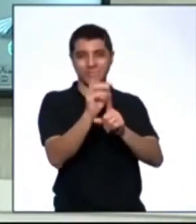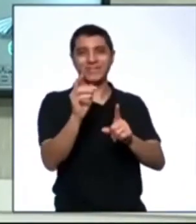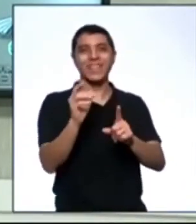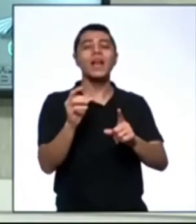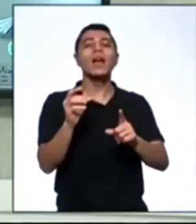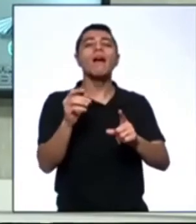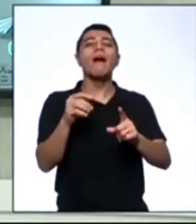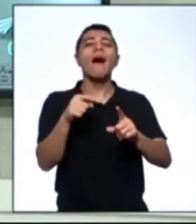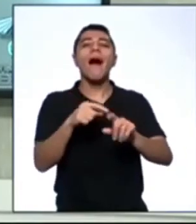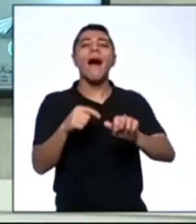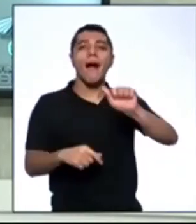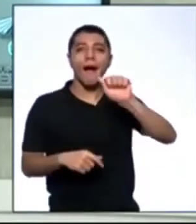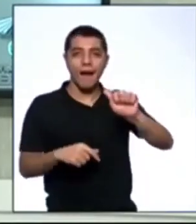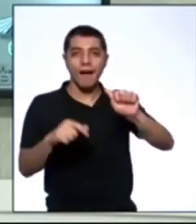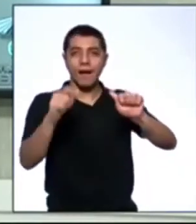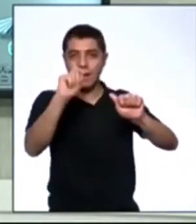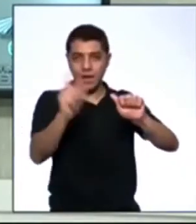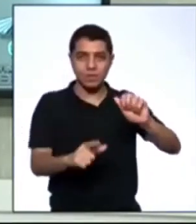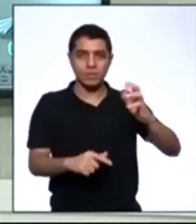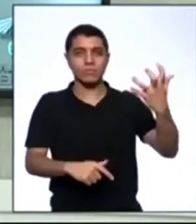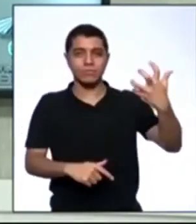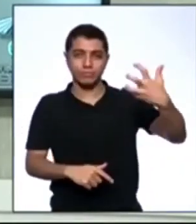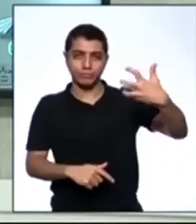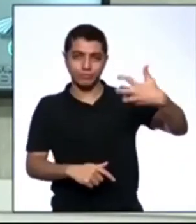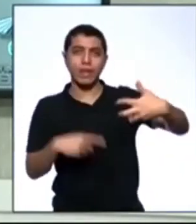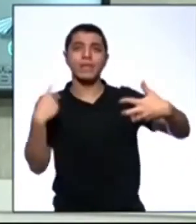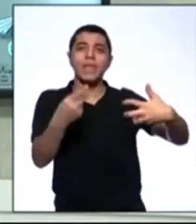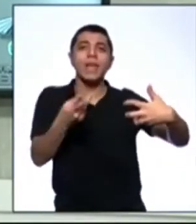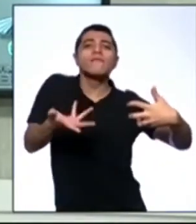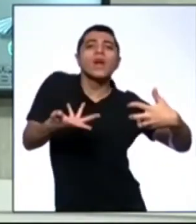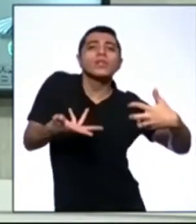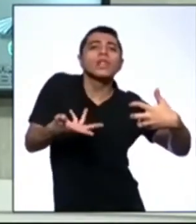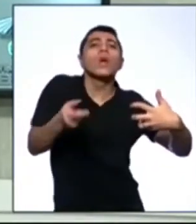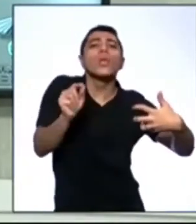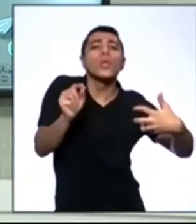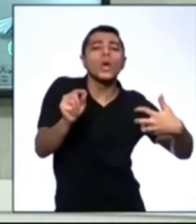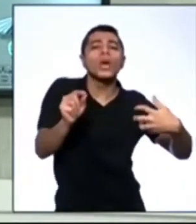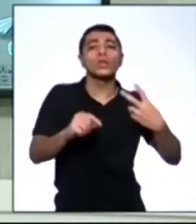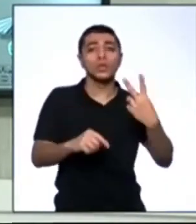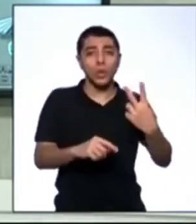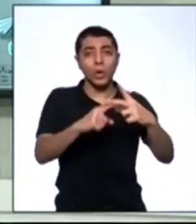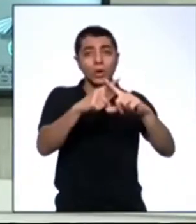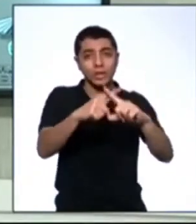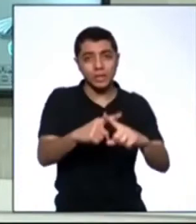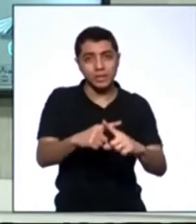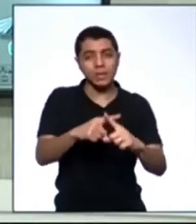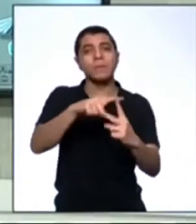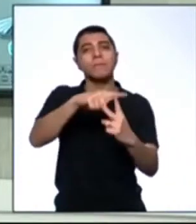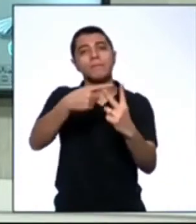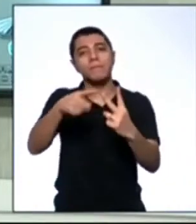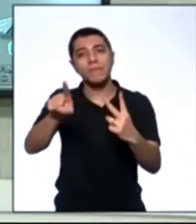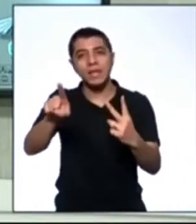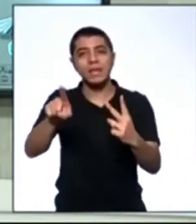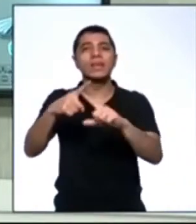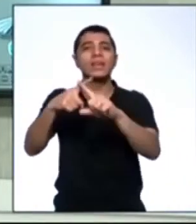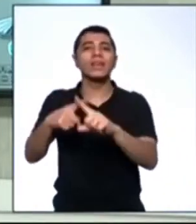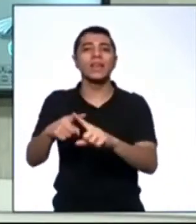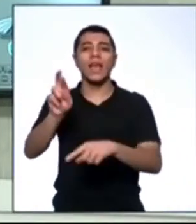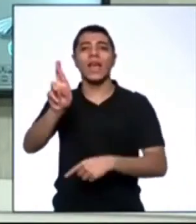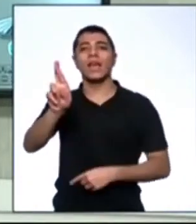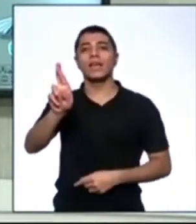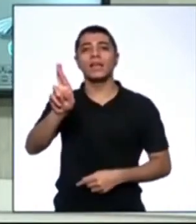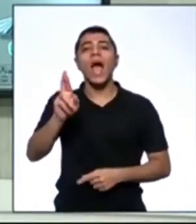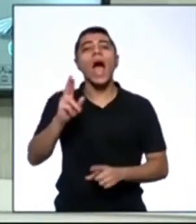periférica de A seria 2πr, o perímetro de A, vezes a sua frequência. Legal? Como essa